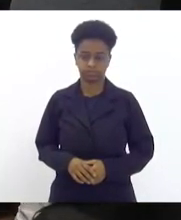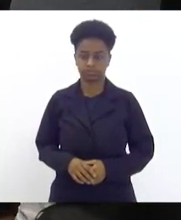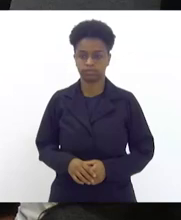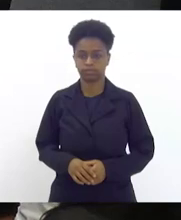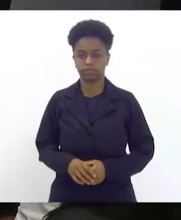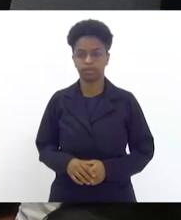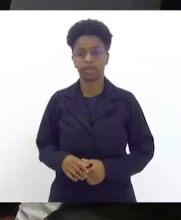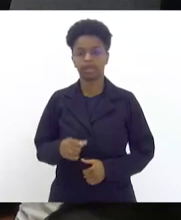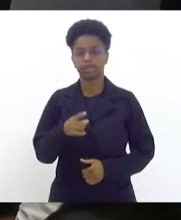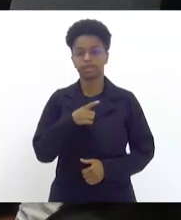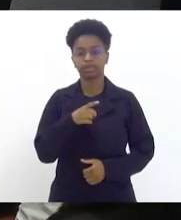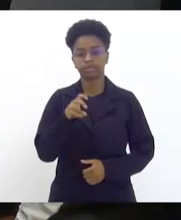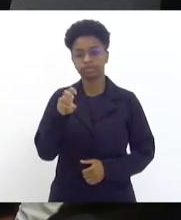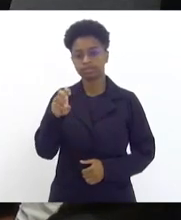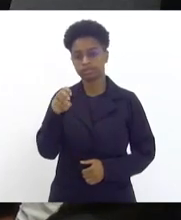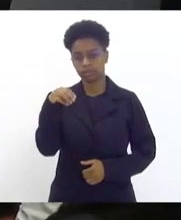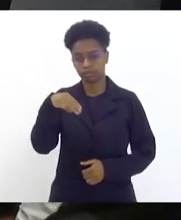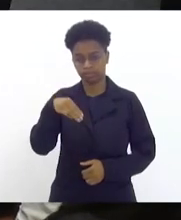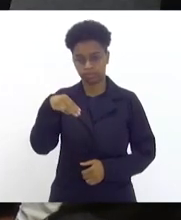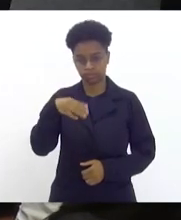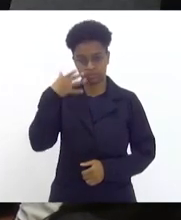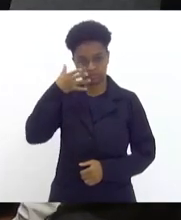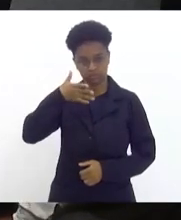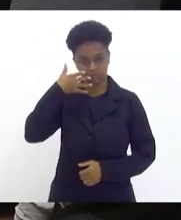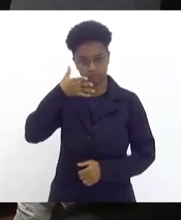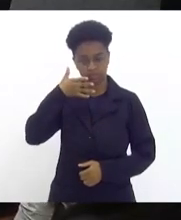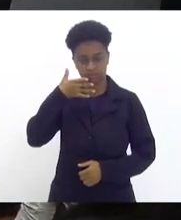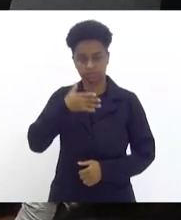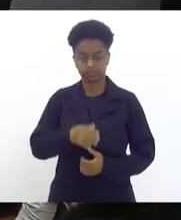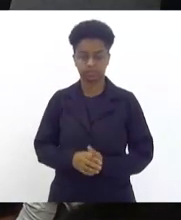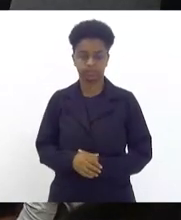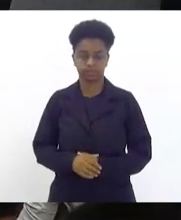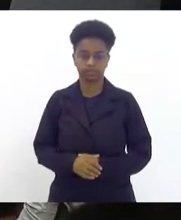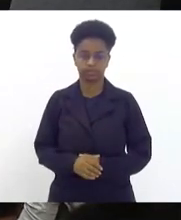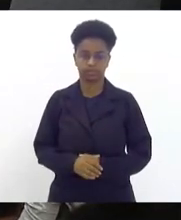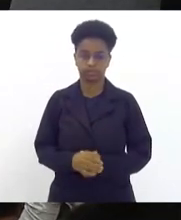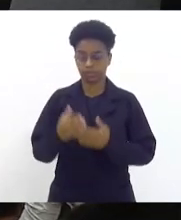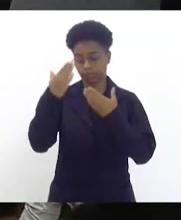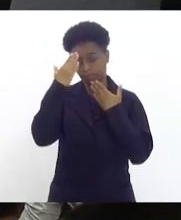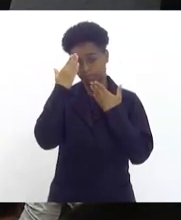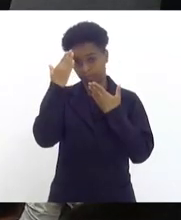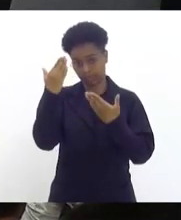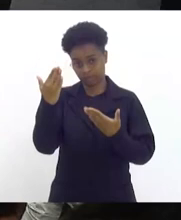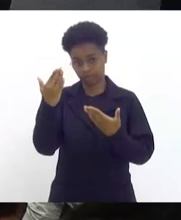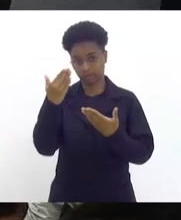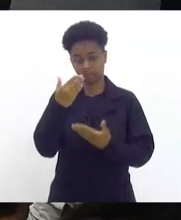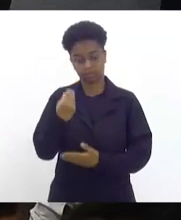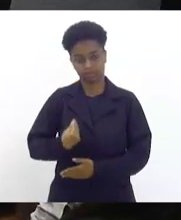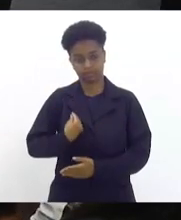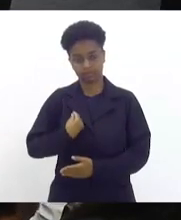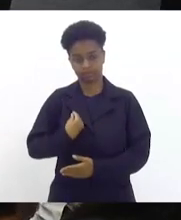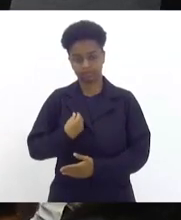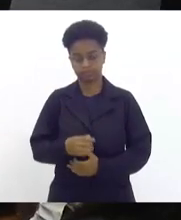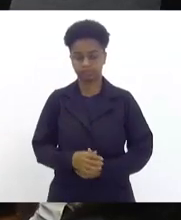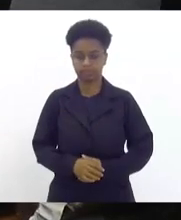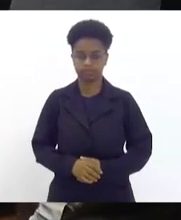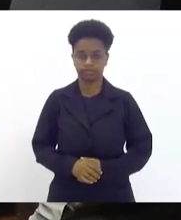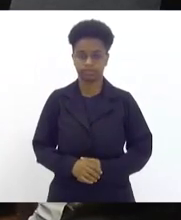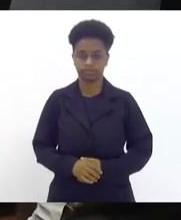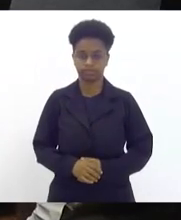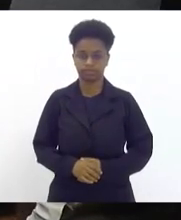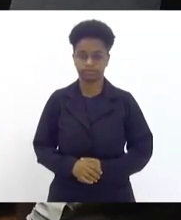e tem cinco minutos senhora Mônica para fazer a vossa exposição e muito obrigado pela vossa presença